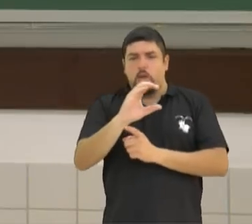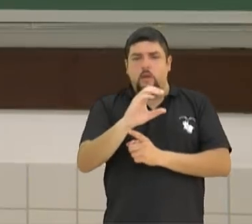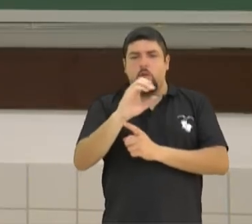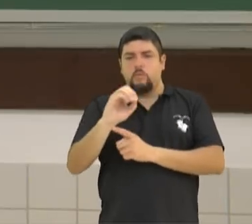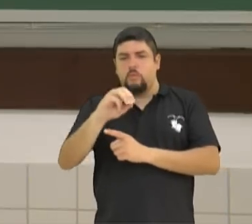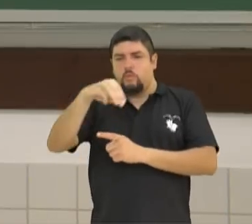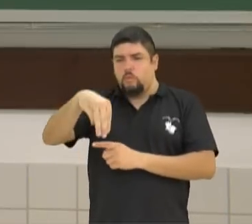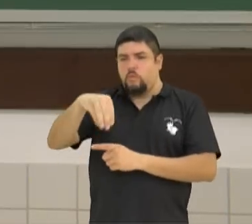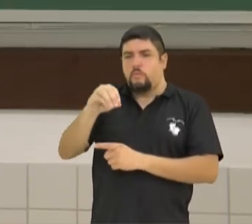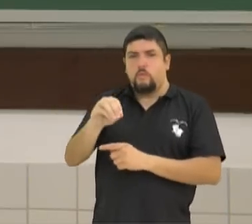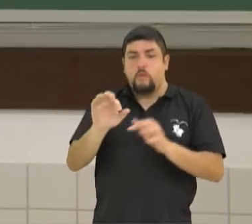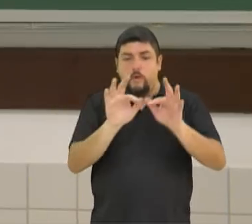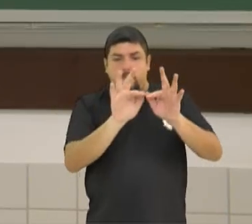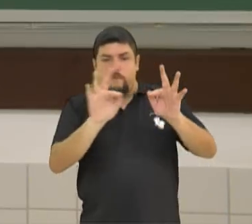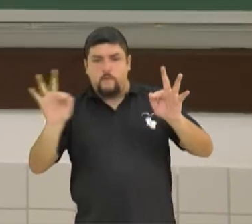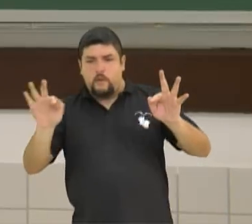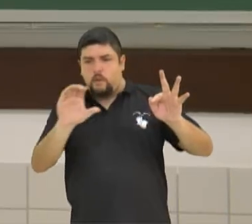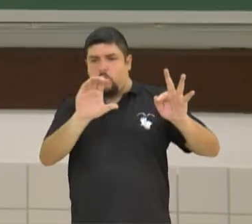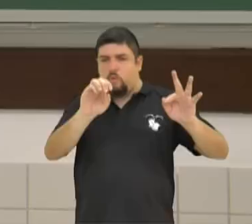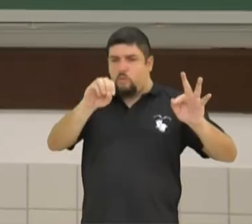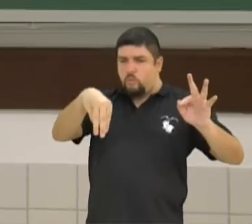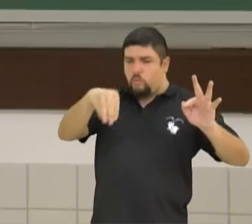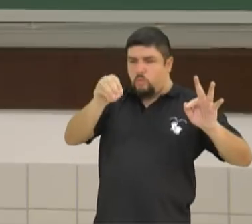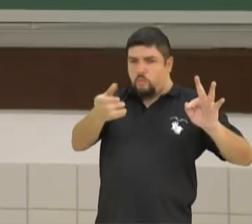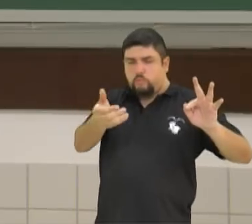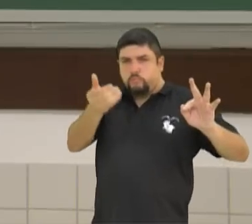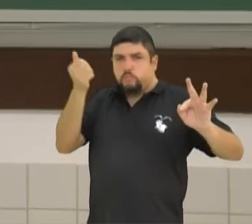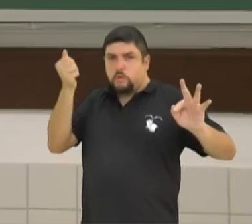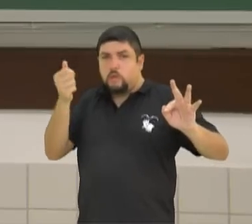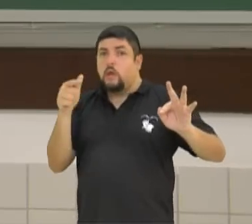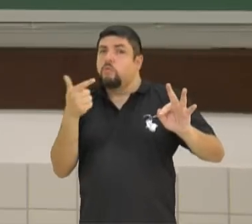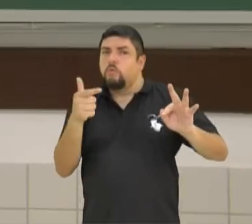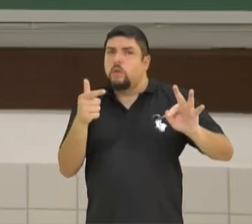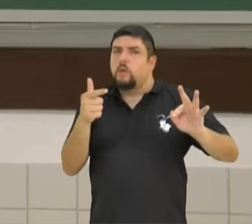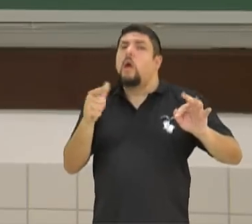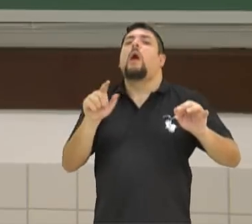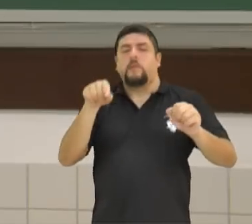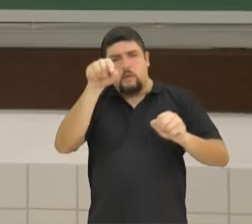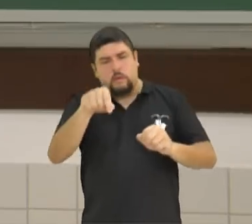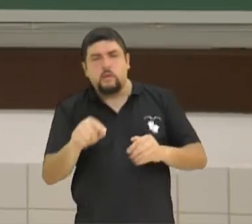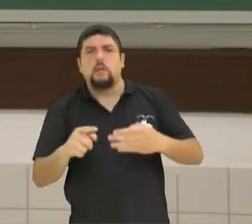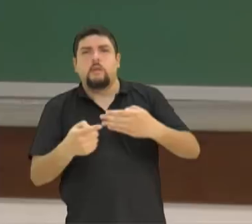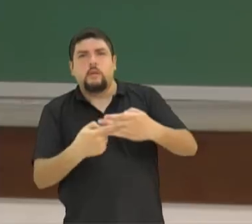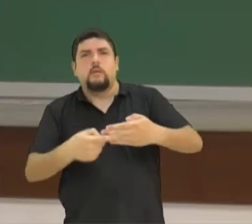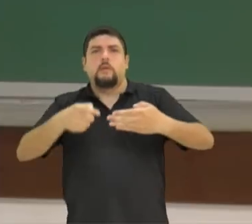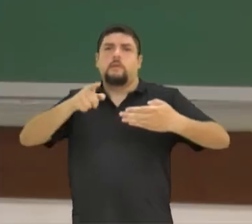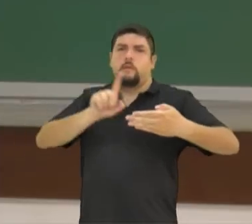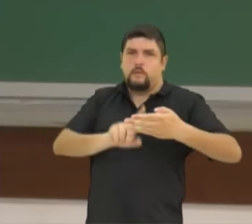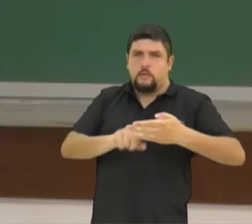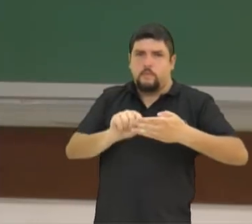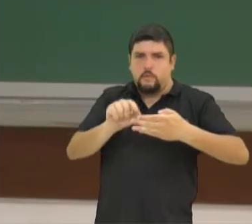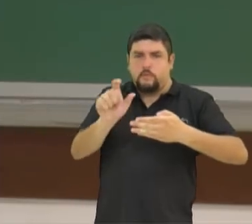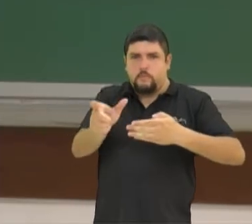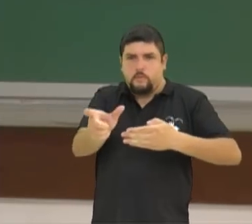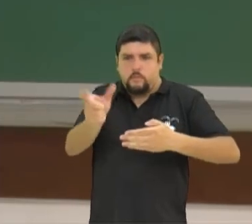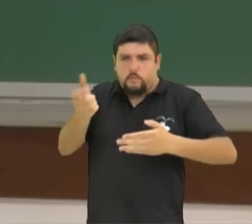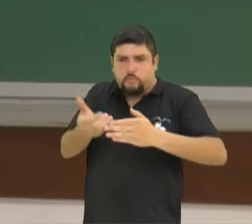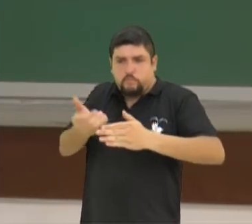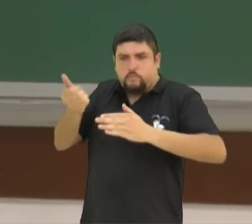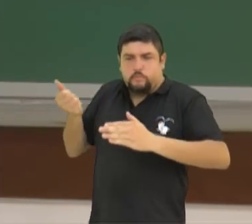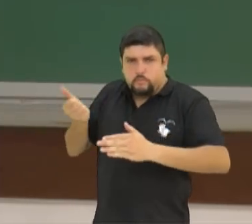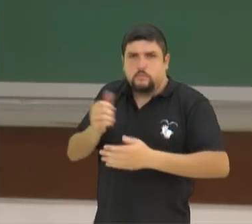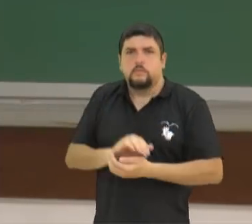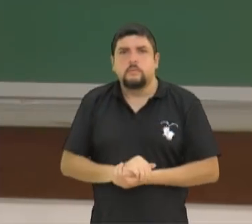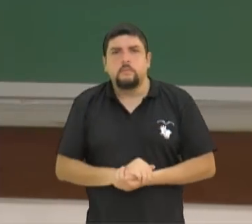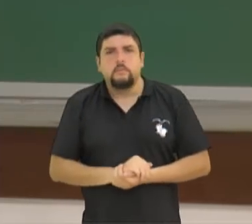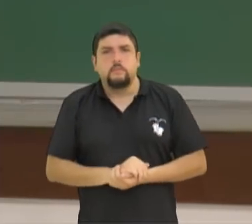Como, né? Isso é como aquilo, a gente tem ali uma comparação. Então, tirando esse elemento comparativo, a gente tem uma metáfora, né?